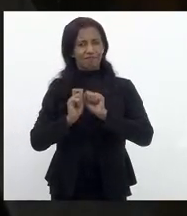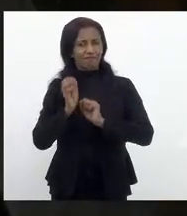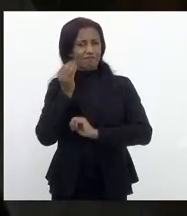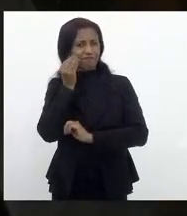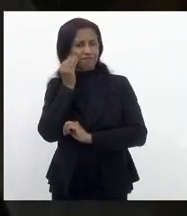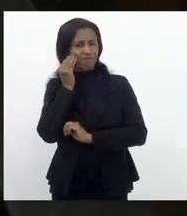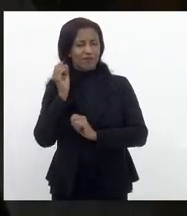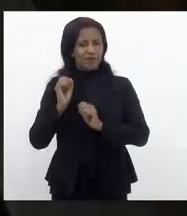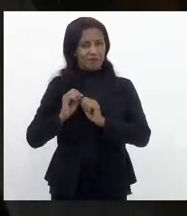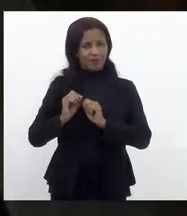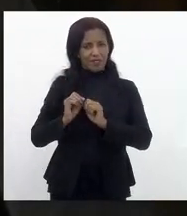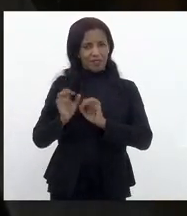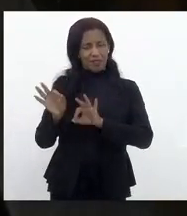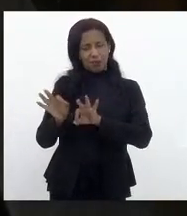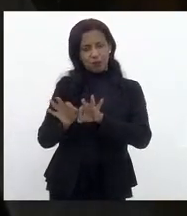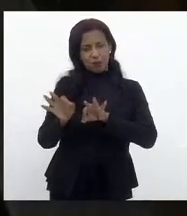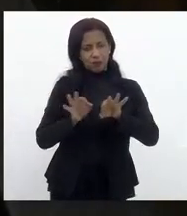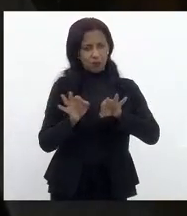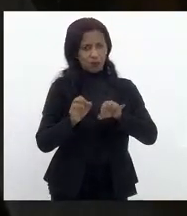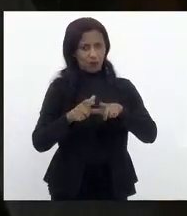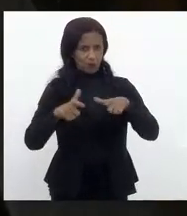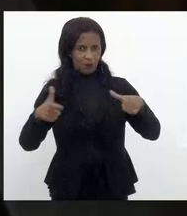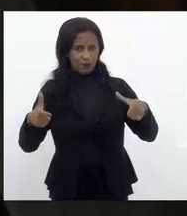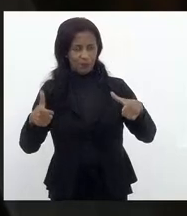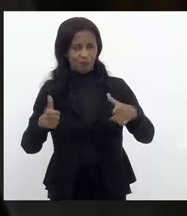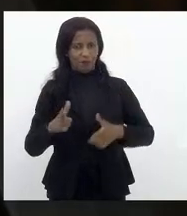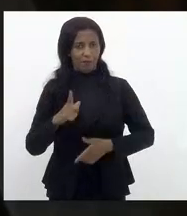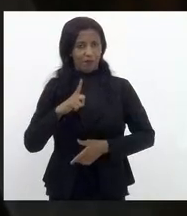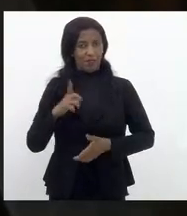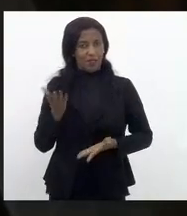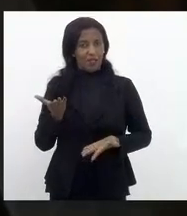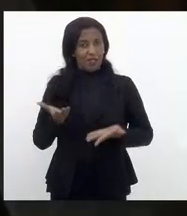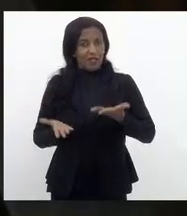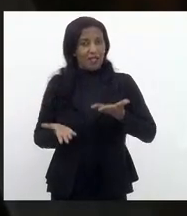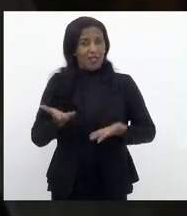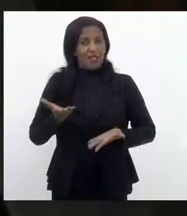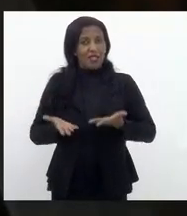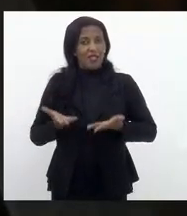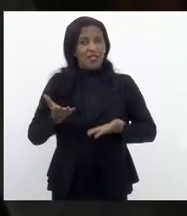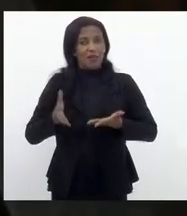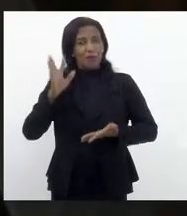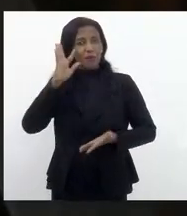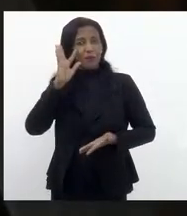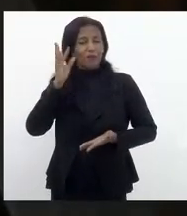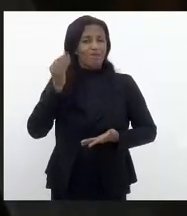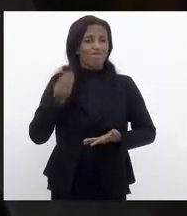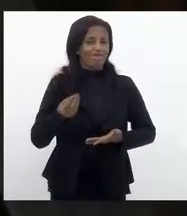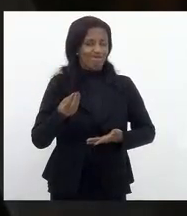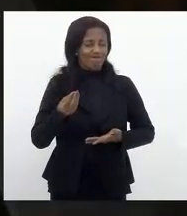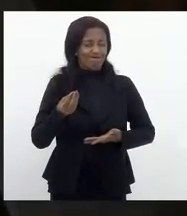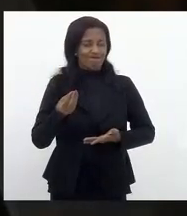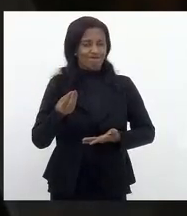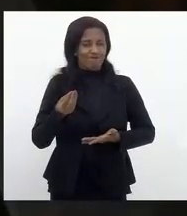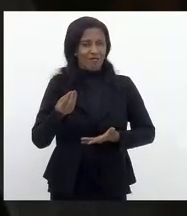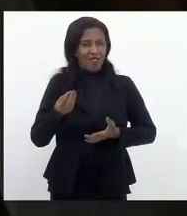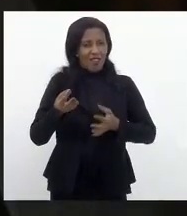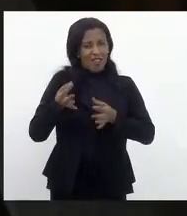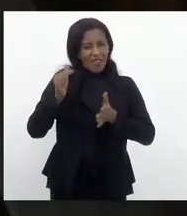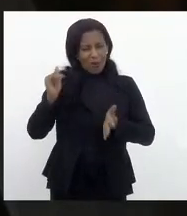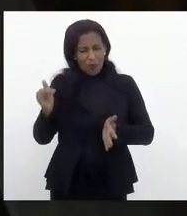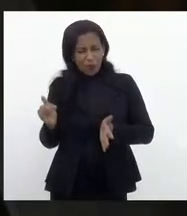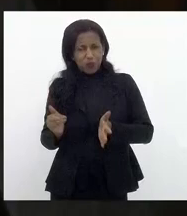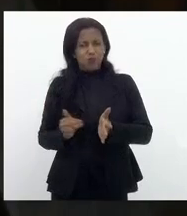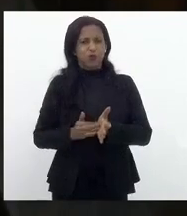na sua imensa maioria o equilíbrio na decisão é o fio da